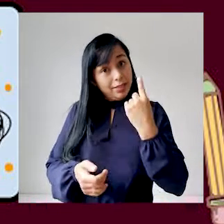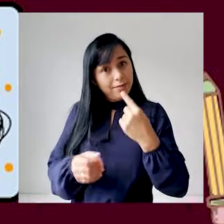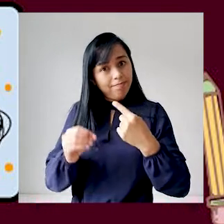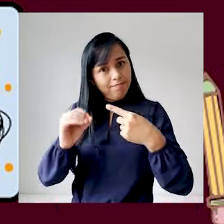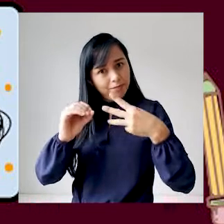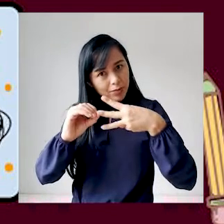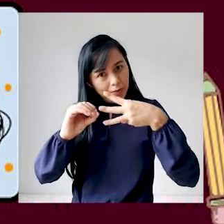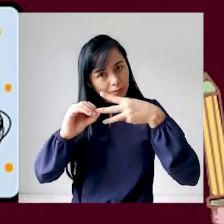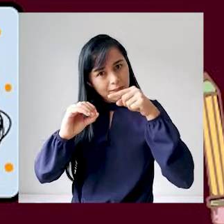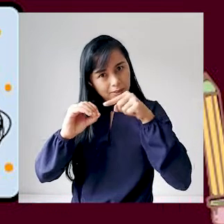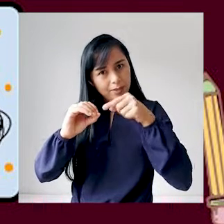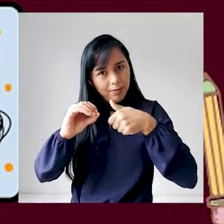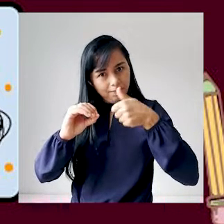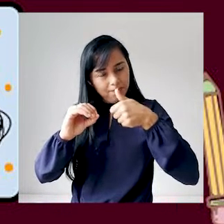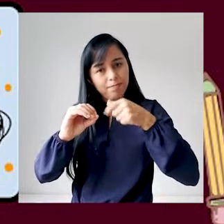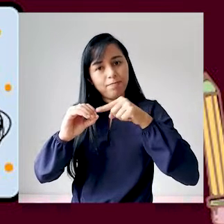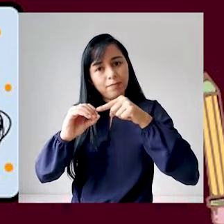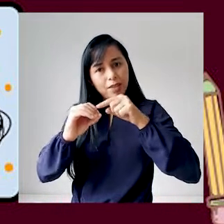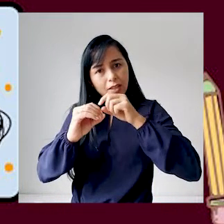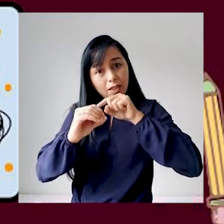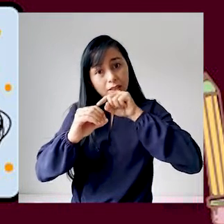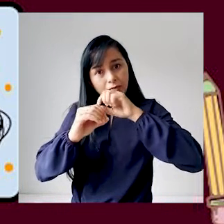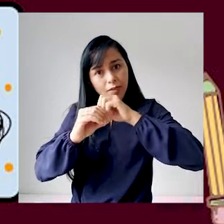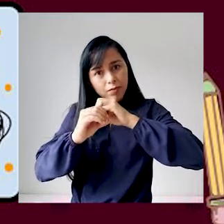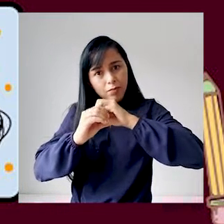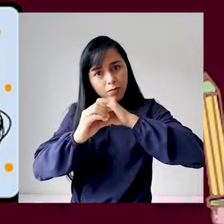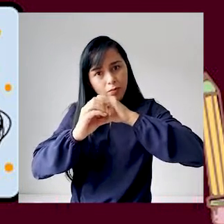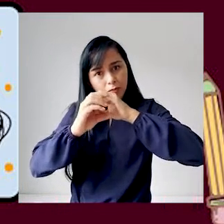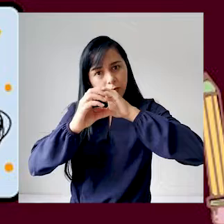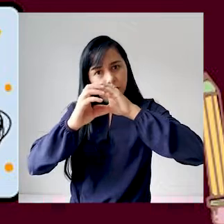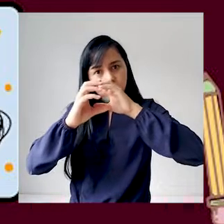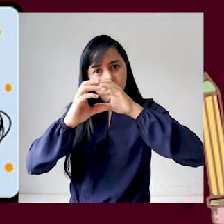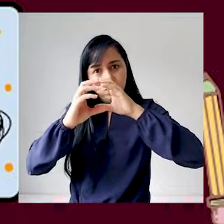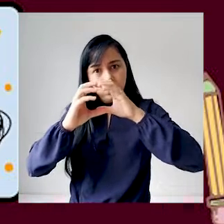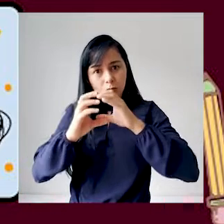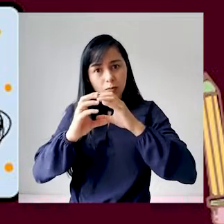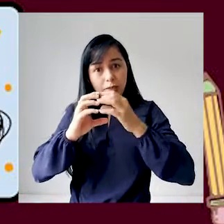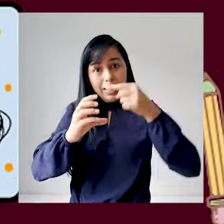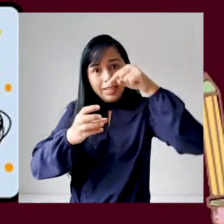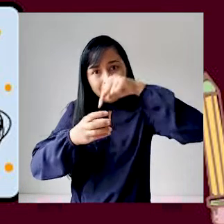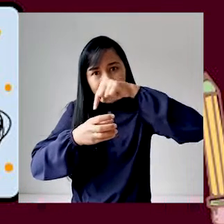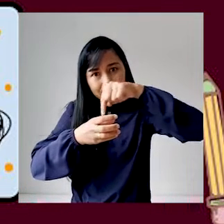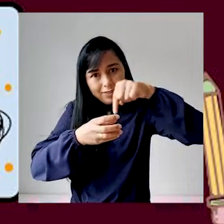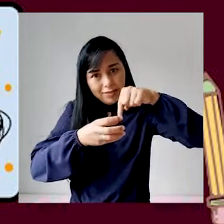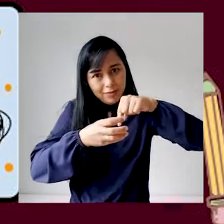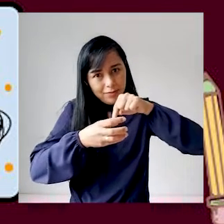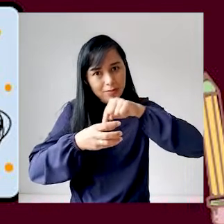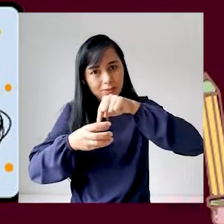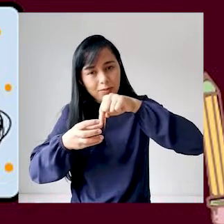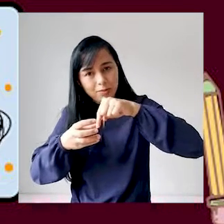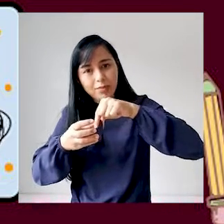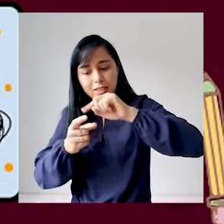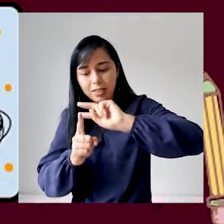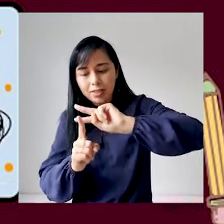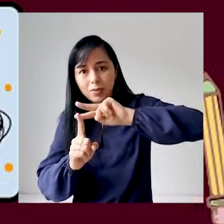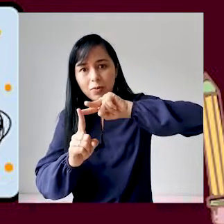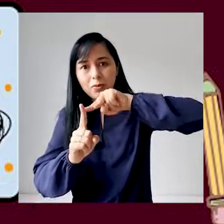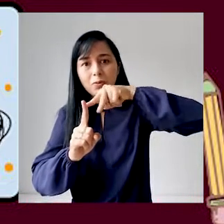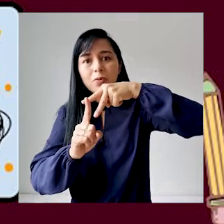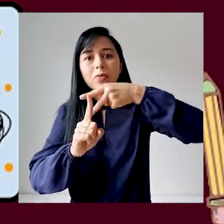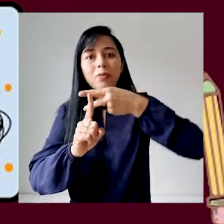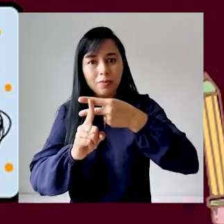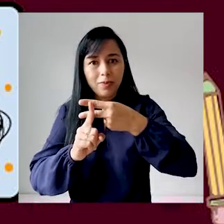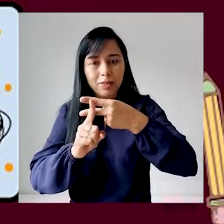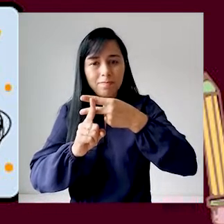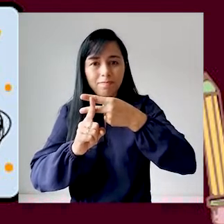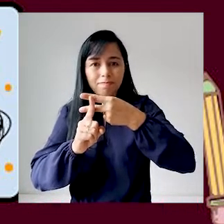acaba crescendo em tamanho enquanto seus componentes internos aumentam, duplicam-se, para que